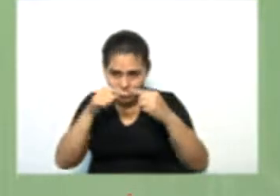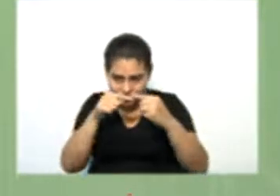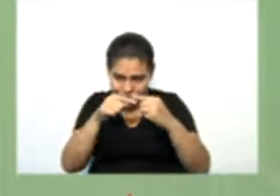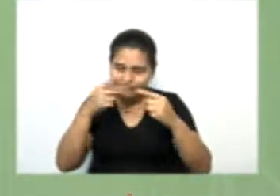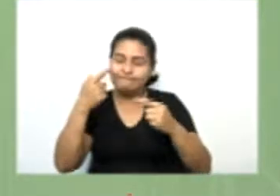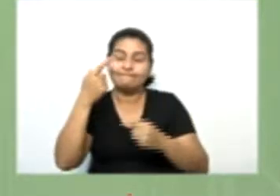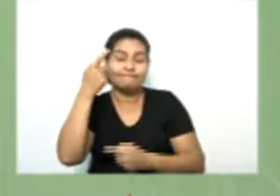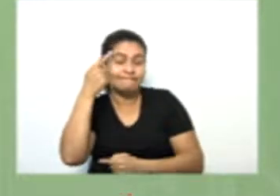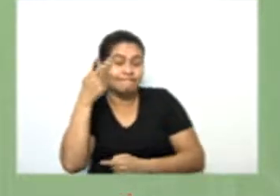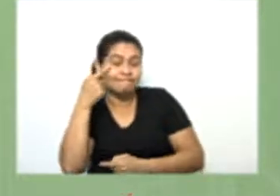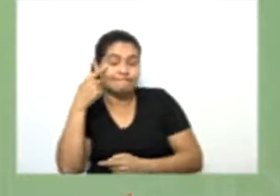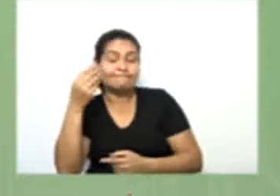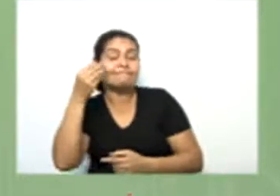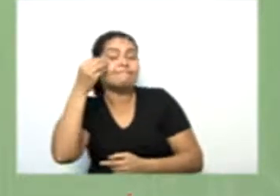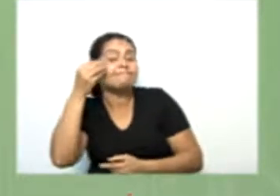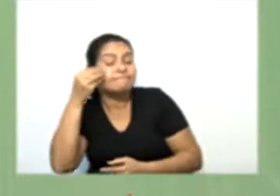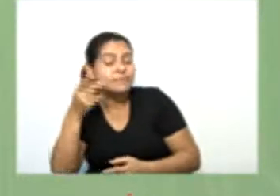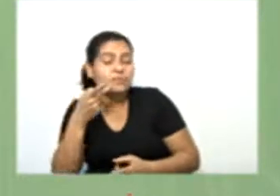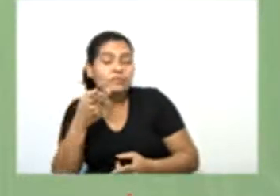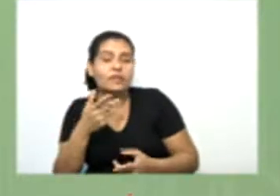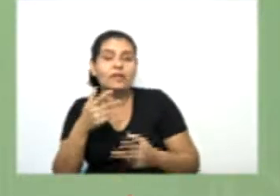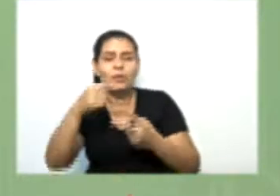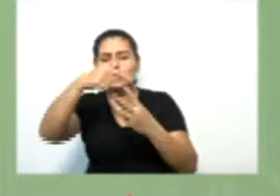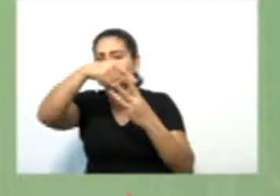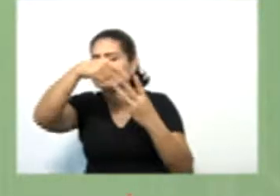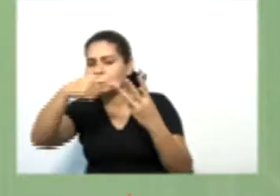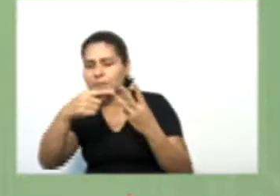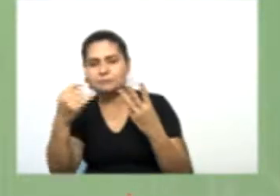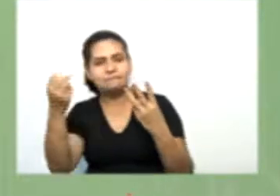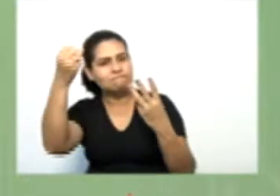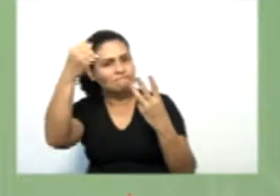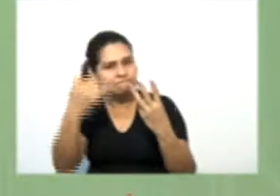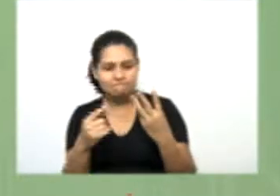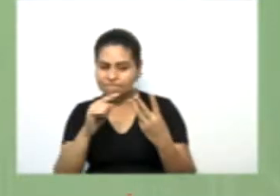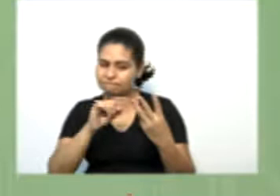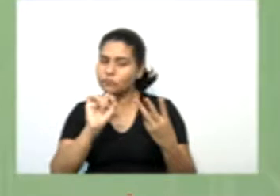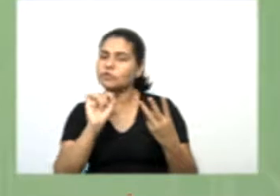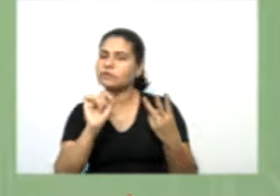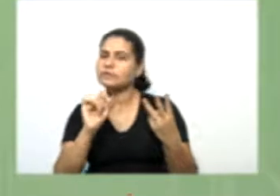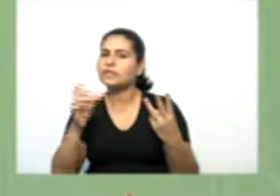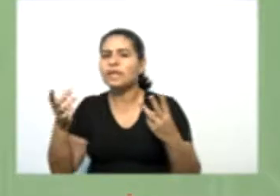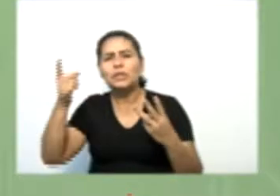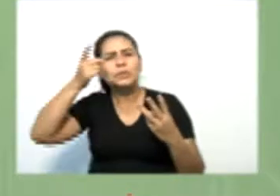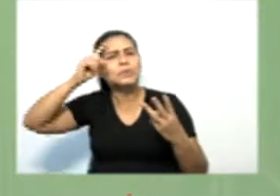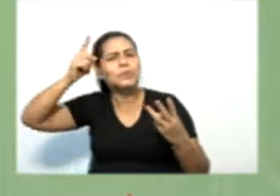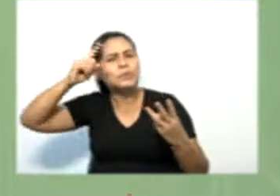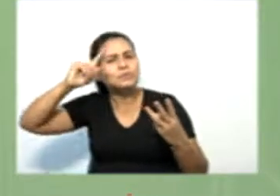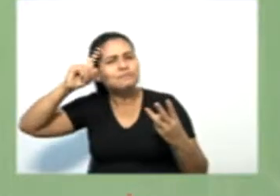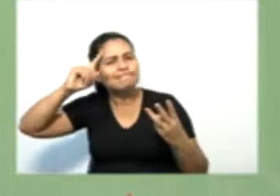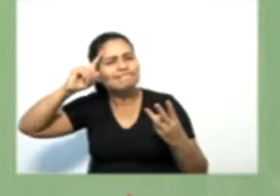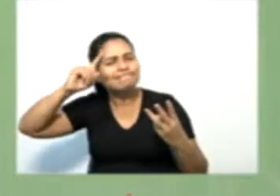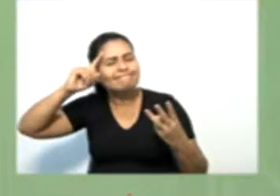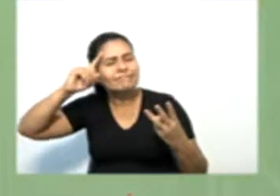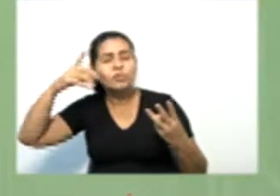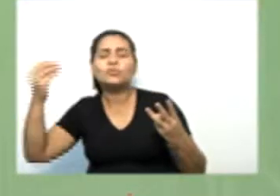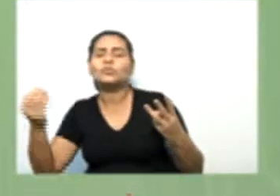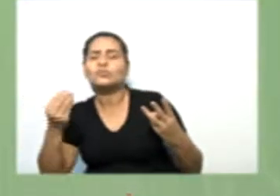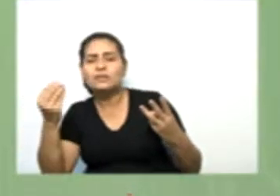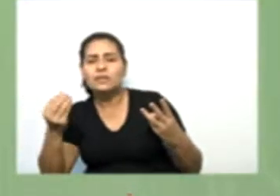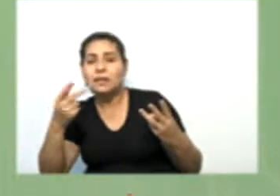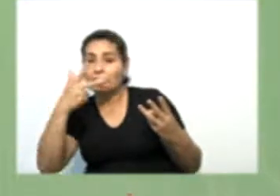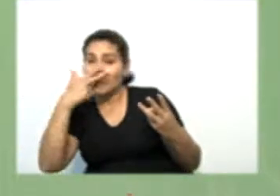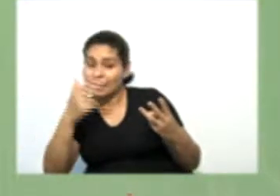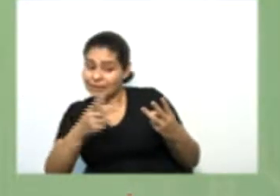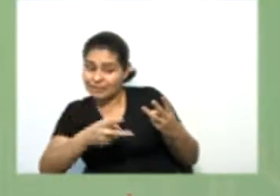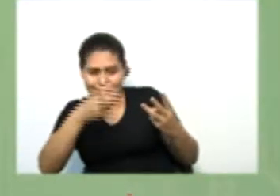e necessidades se diferem. O conflito está presente no cotidiano e tão